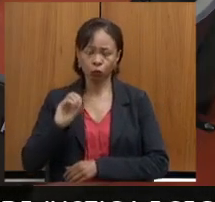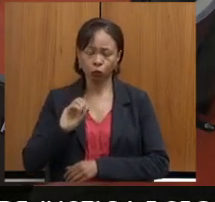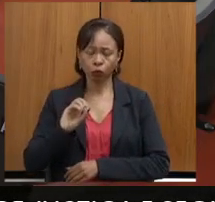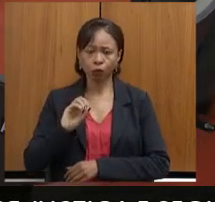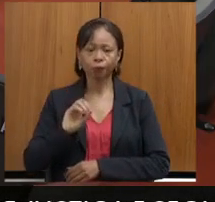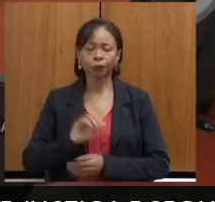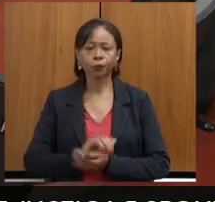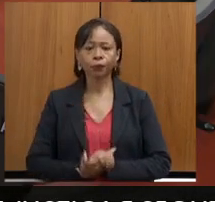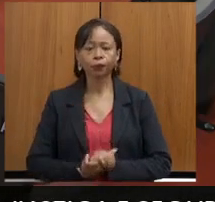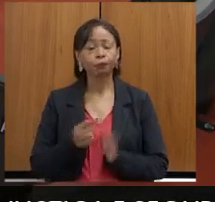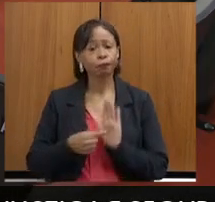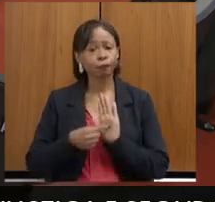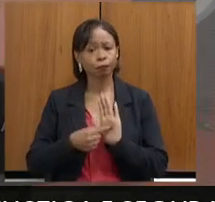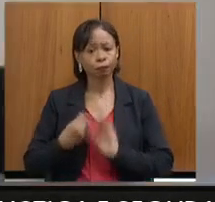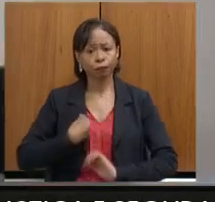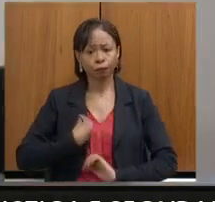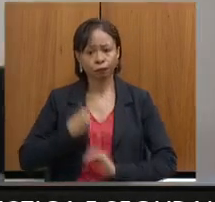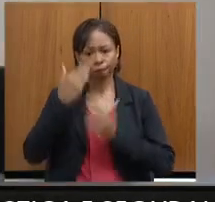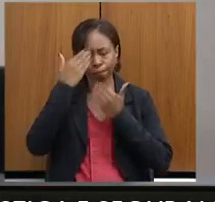agradece o presente do